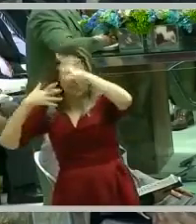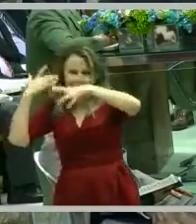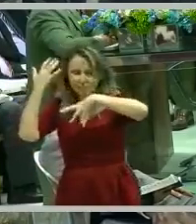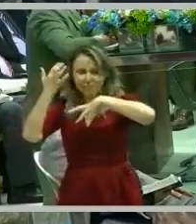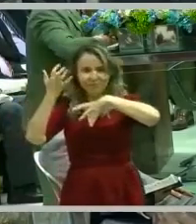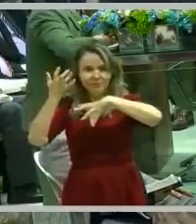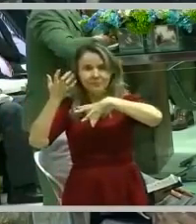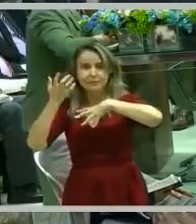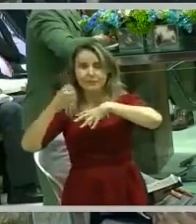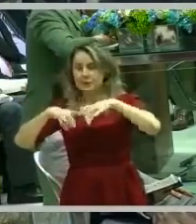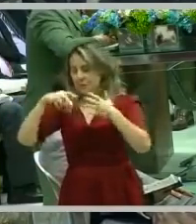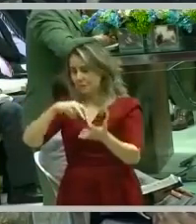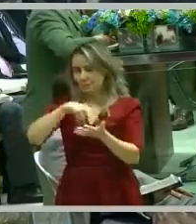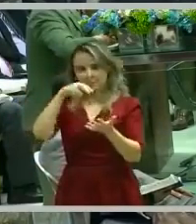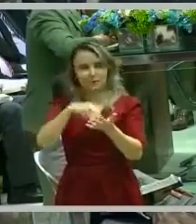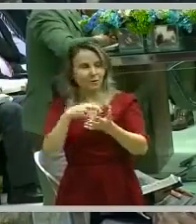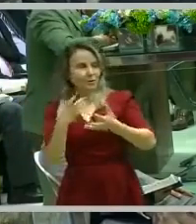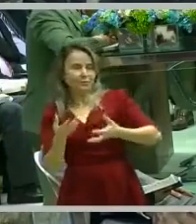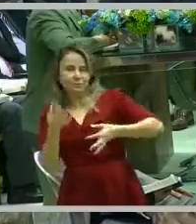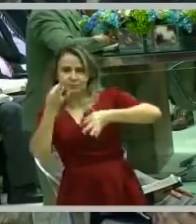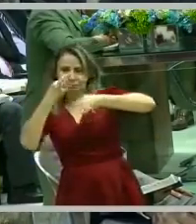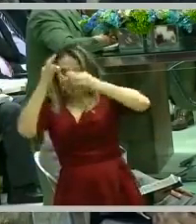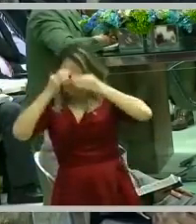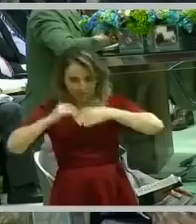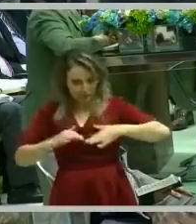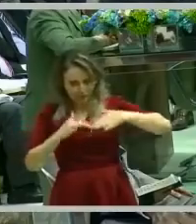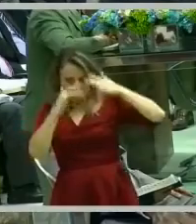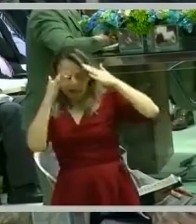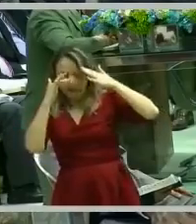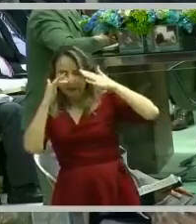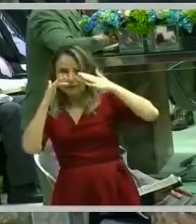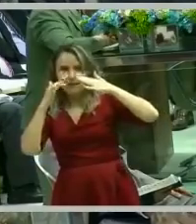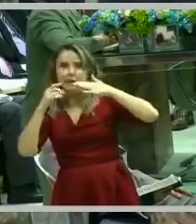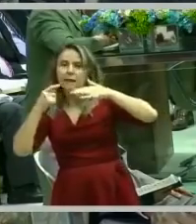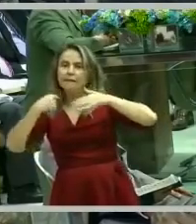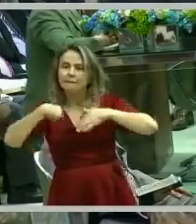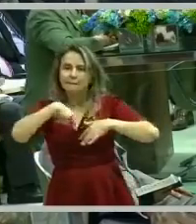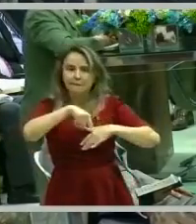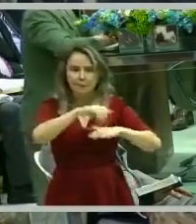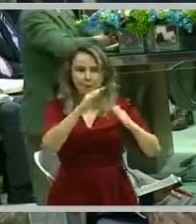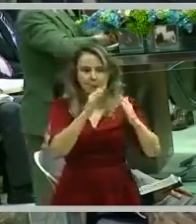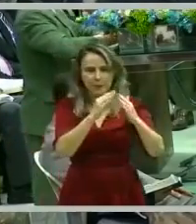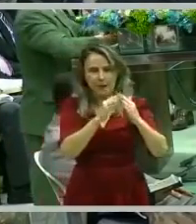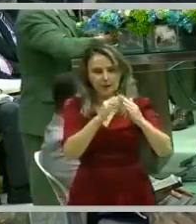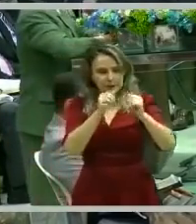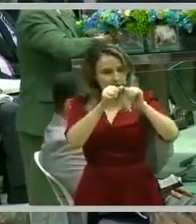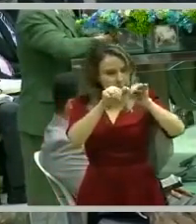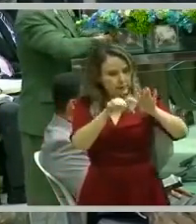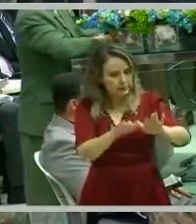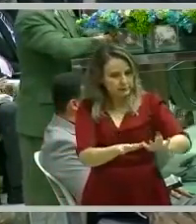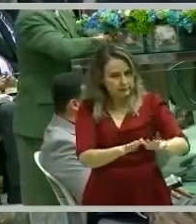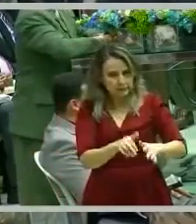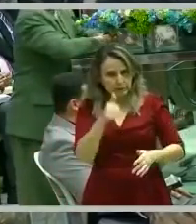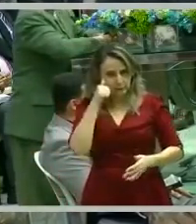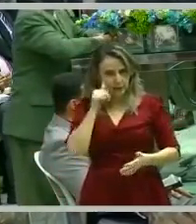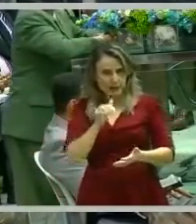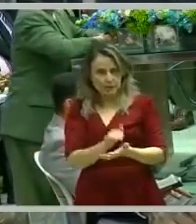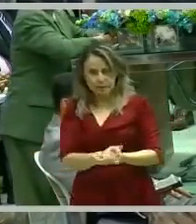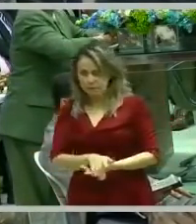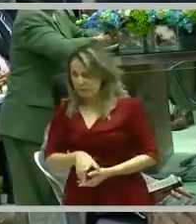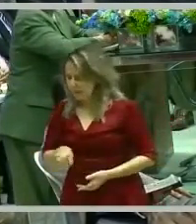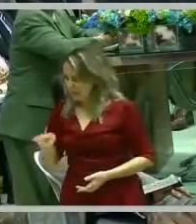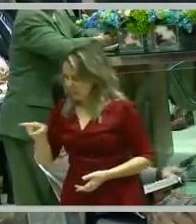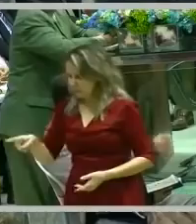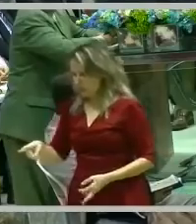chegou em casa, chegou todo sujo. Ai, irmão, Eliaba estava braba. Seu